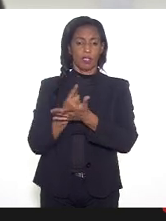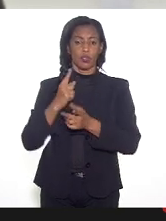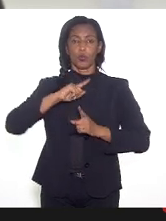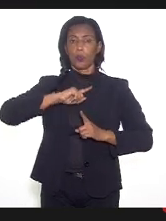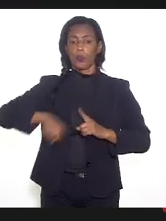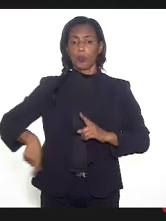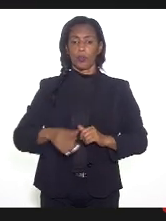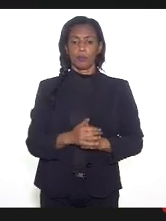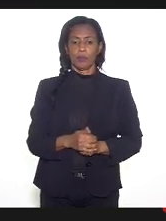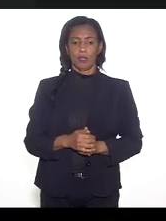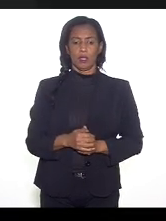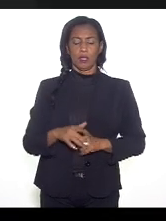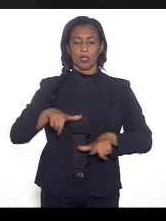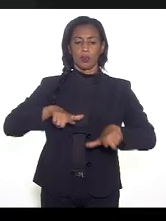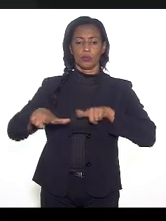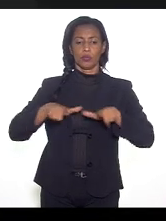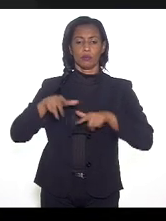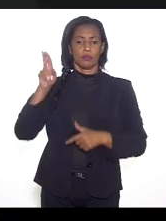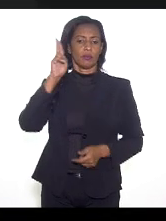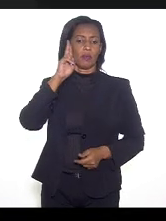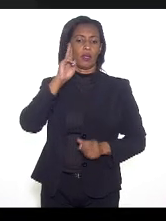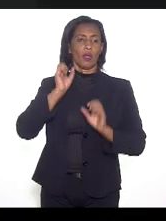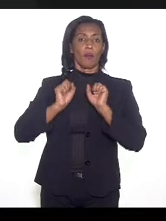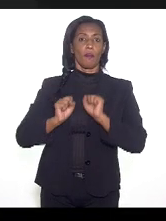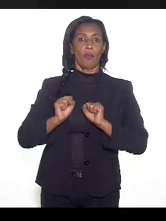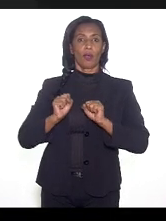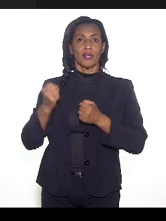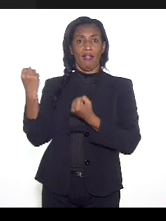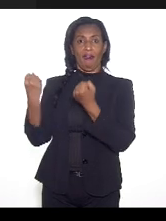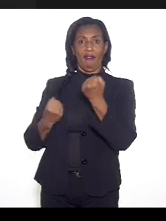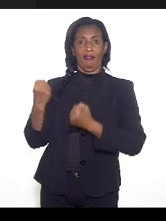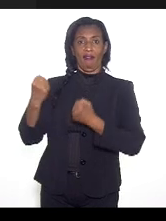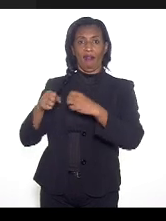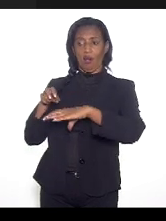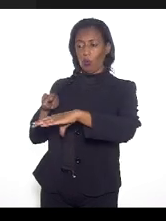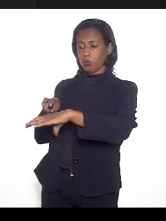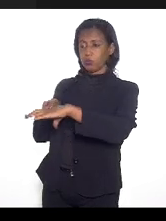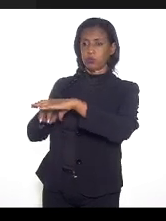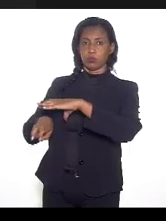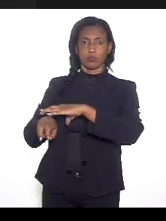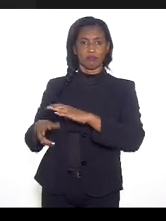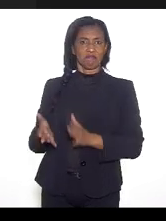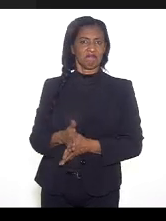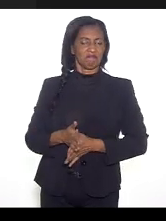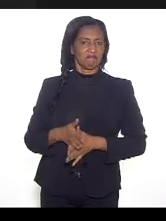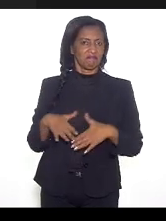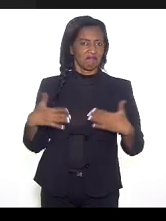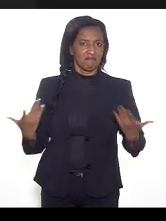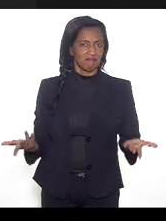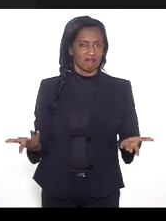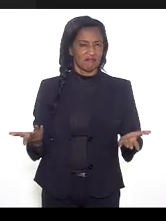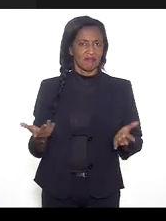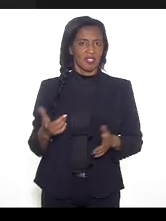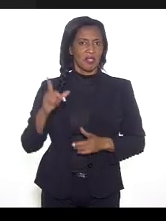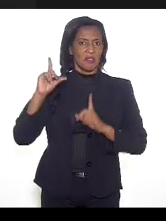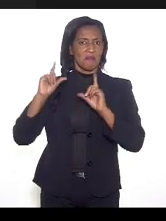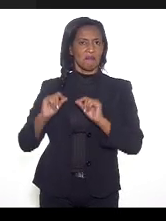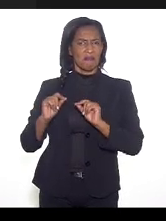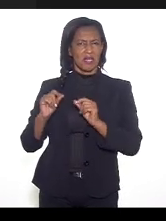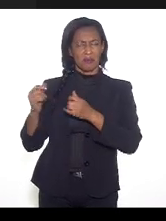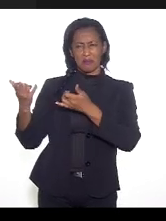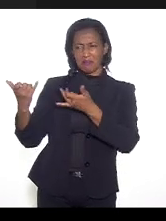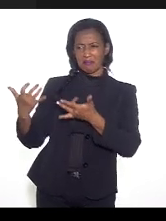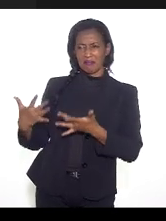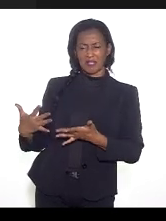proibir que os servidores militares possam estacionar os carros nas unidades do Corpo de Bombeiros, trazendo, num mínimo detalhe que eu